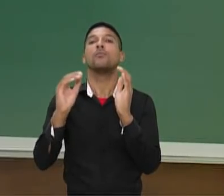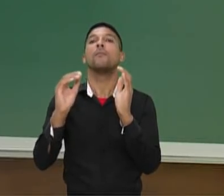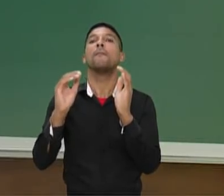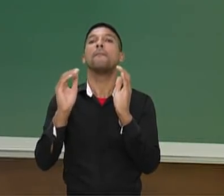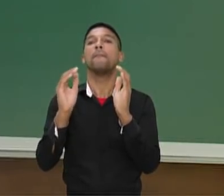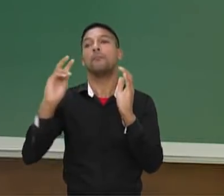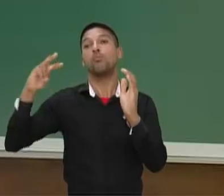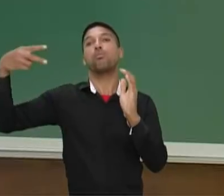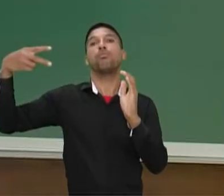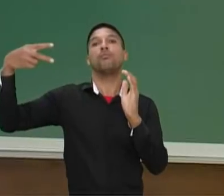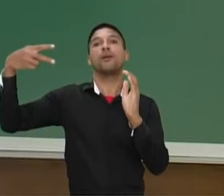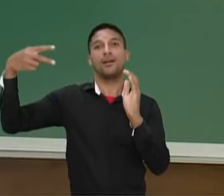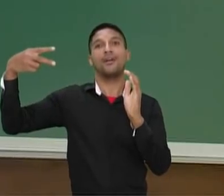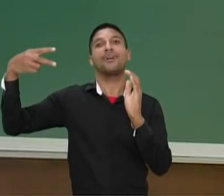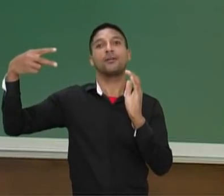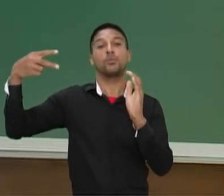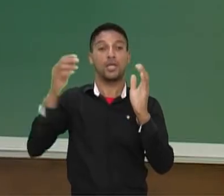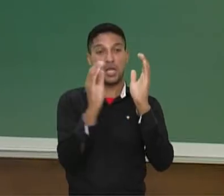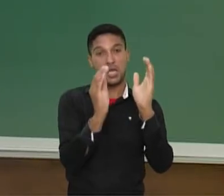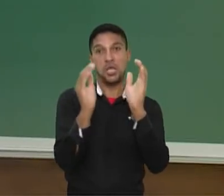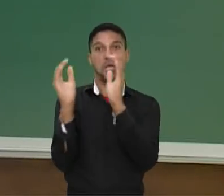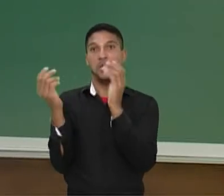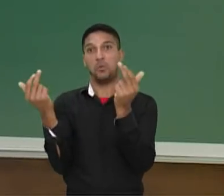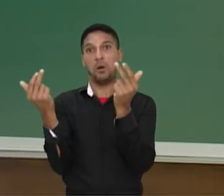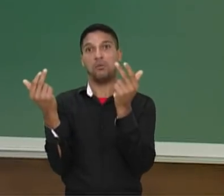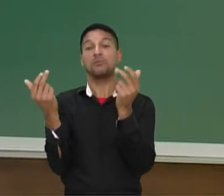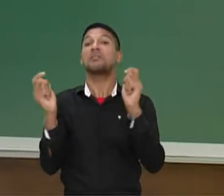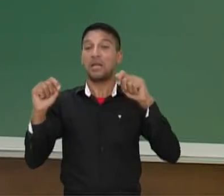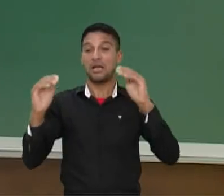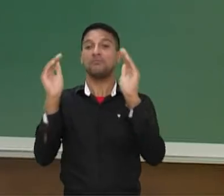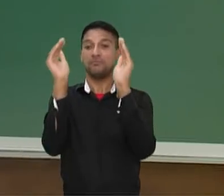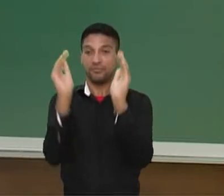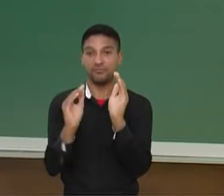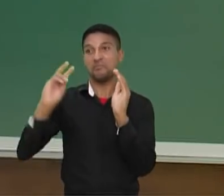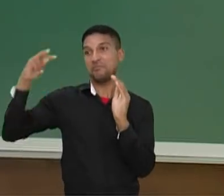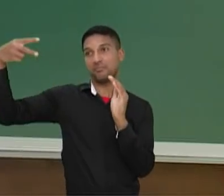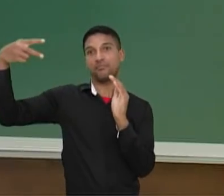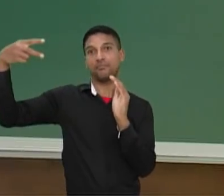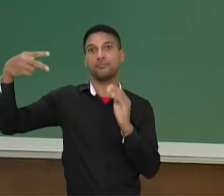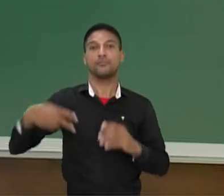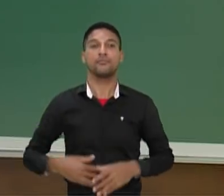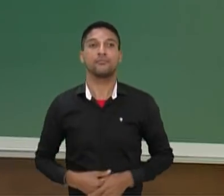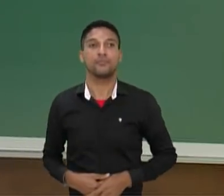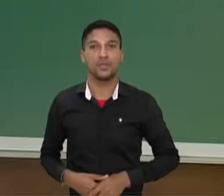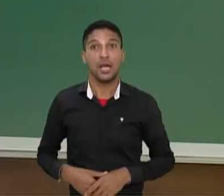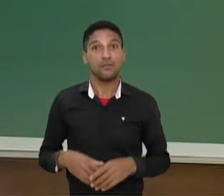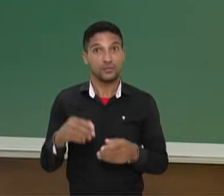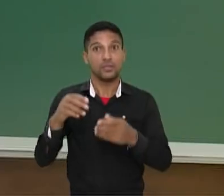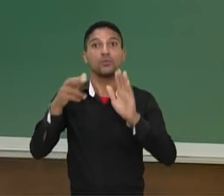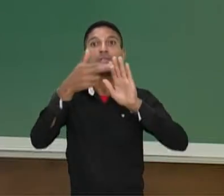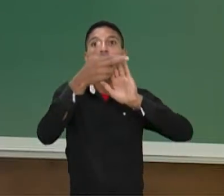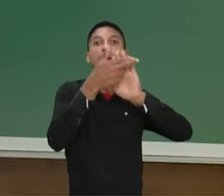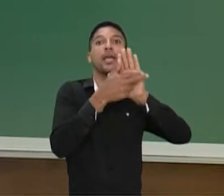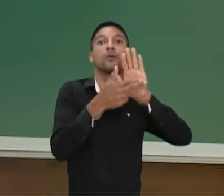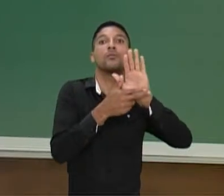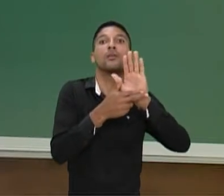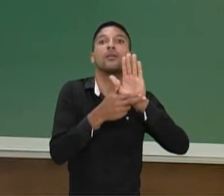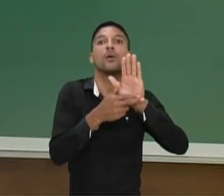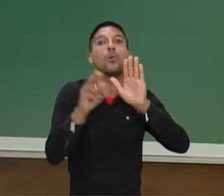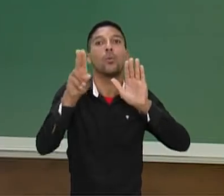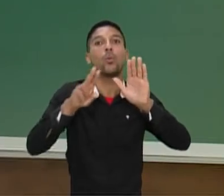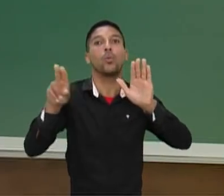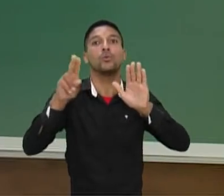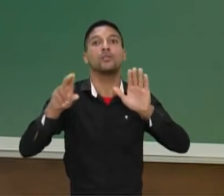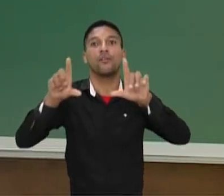uso a regrinha dos produtos notáveis. Você lembra disso? Gente, aquelas regrinhas são ótimas para ajudar vocês aqui agora. Você não precisa ficar com